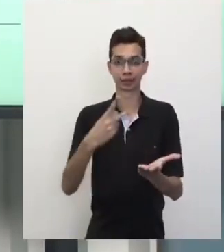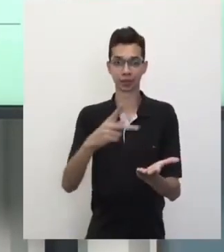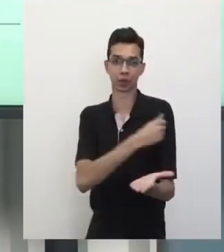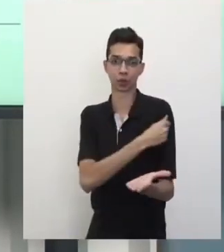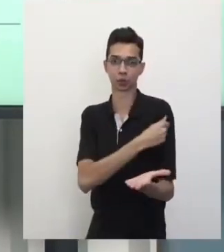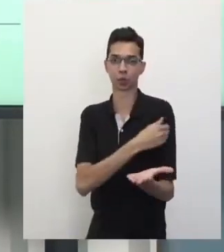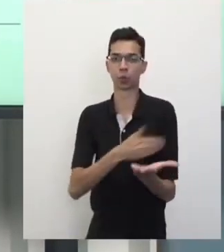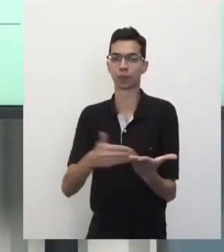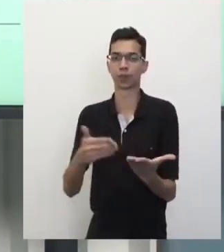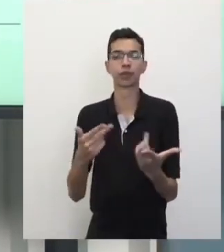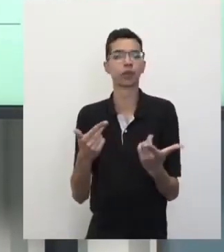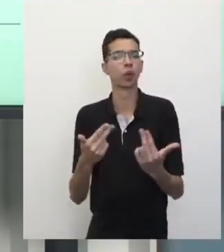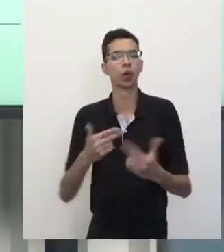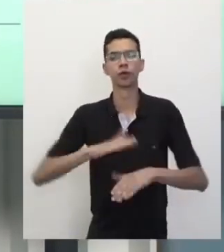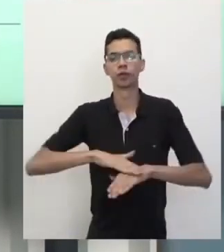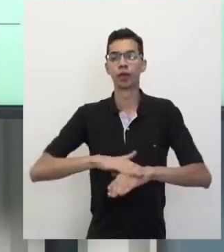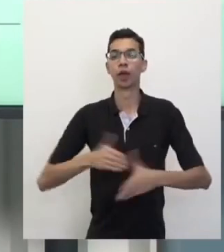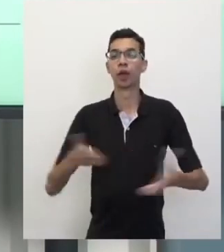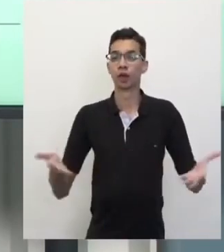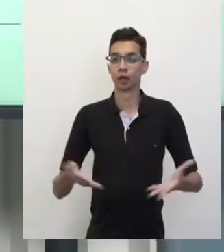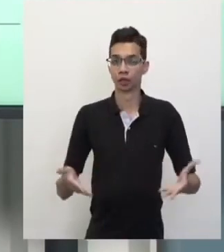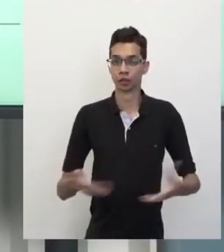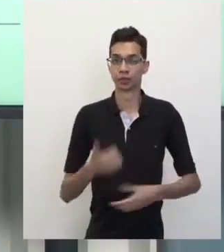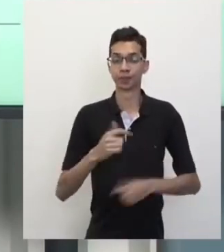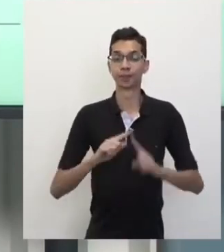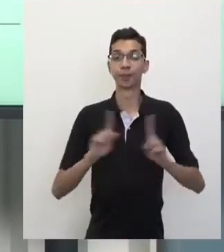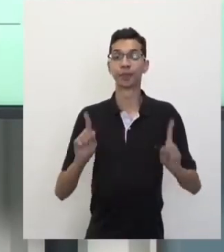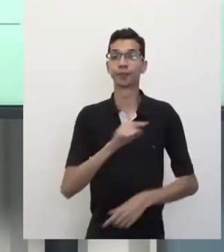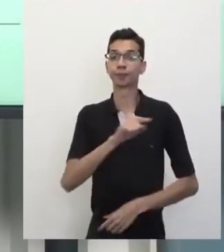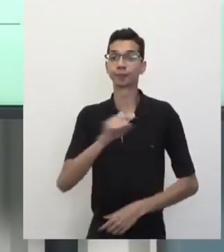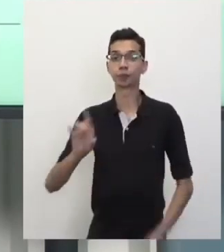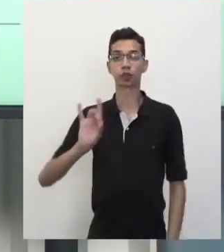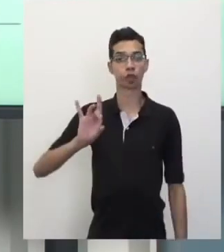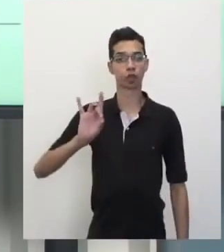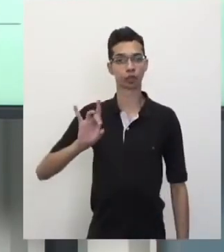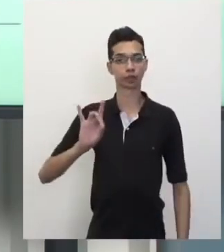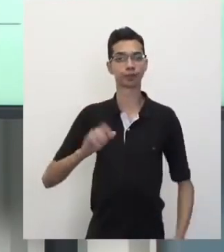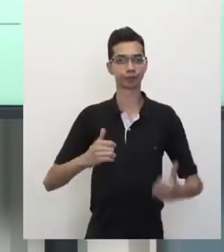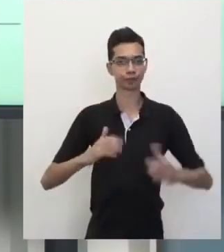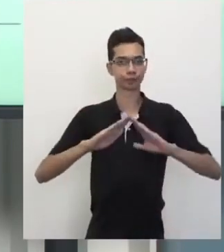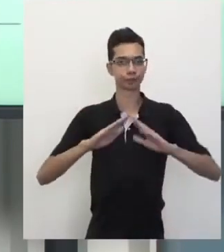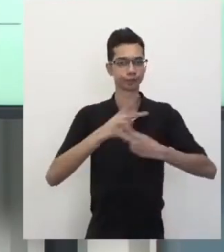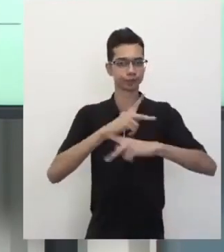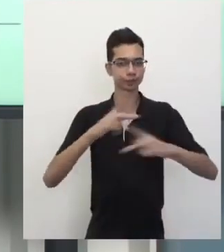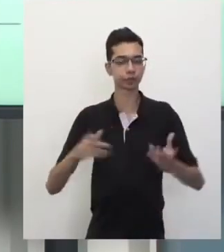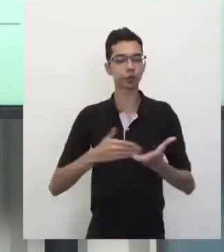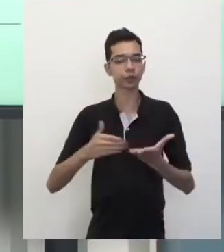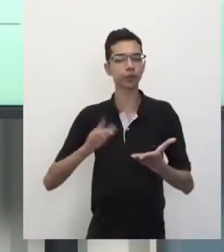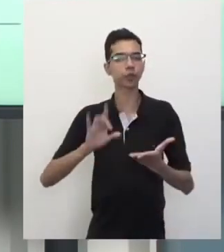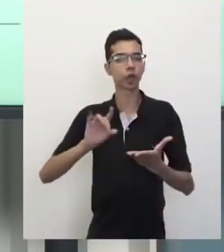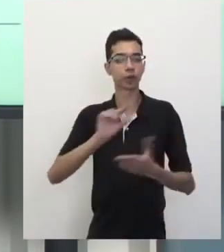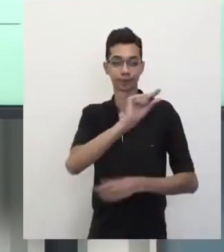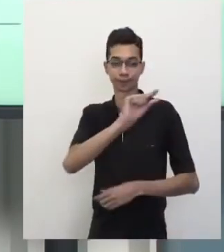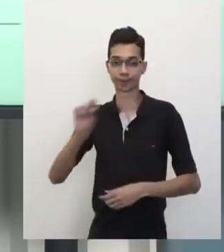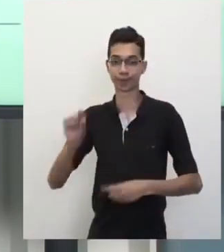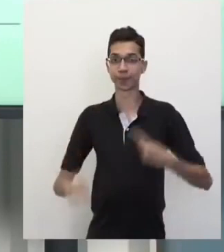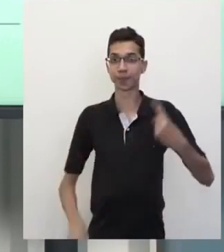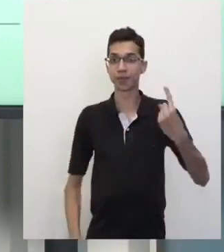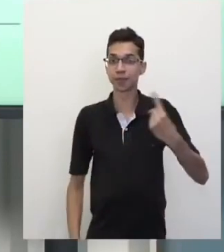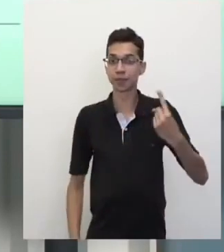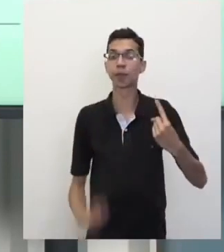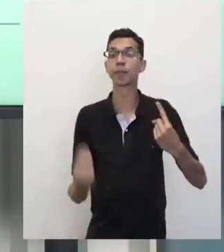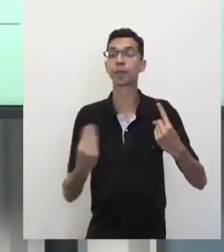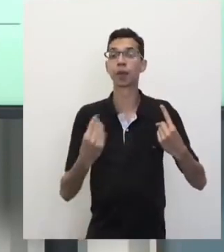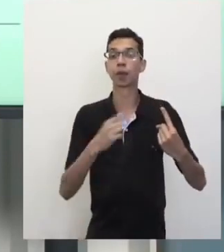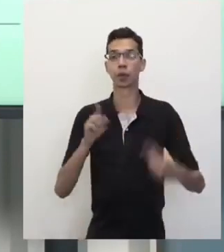fazendo do mesmo jeito que esse que eu fiz, só que vocês vão fazer sozinhos, tá certo? Em casa, eu só vou começar a primeira linha para vocês terem condições